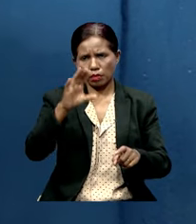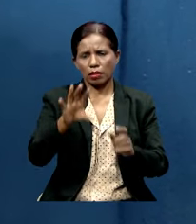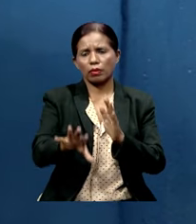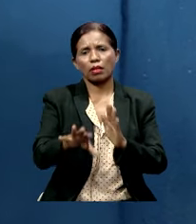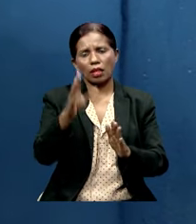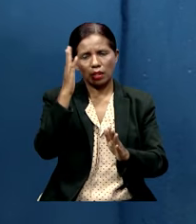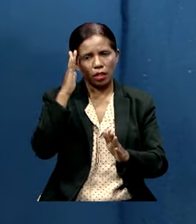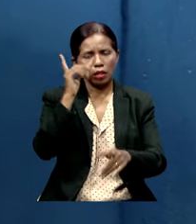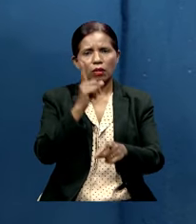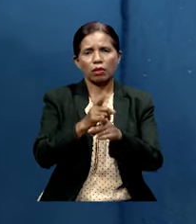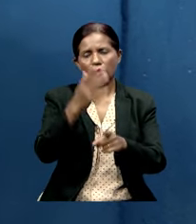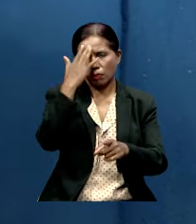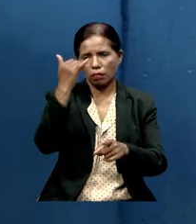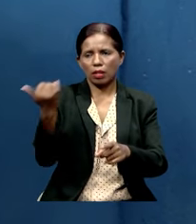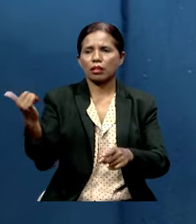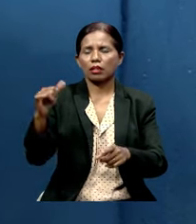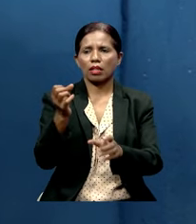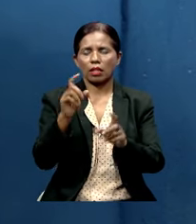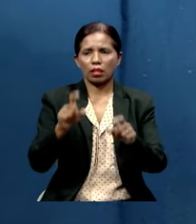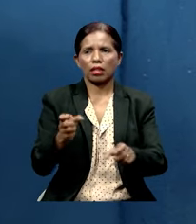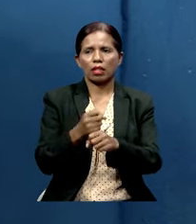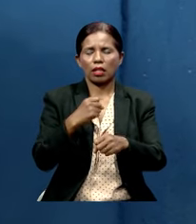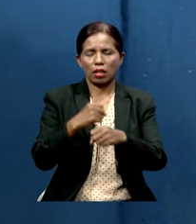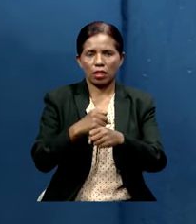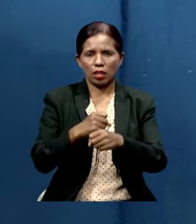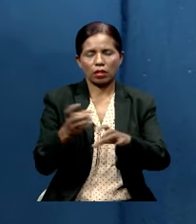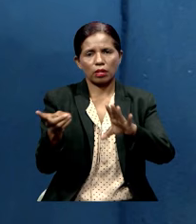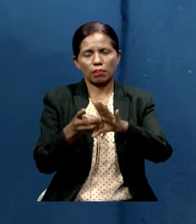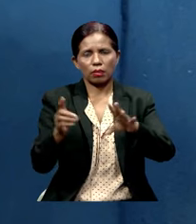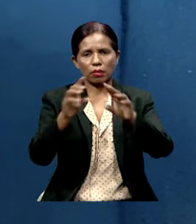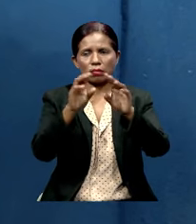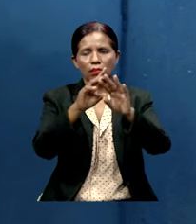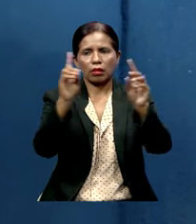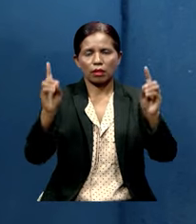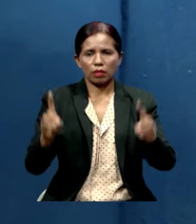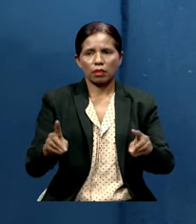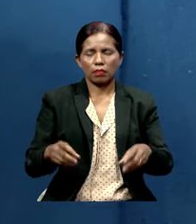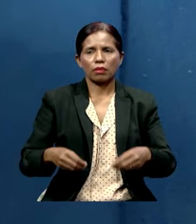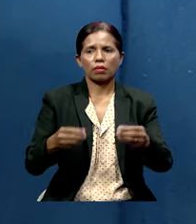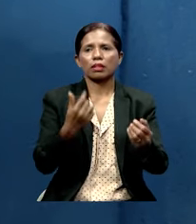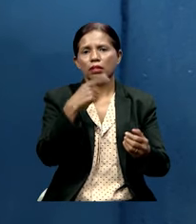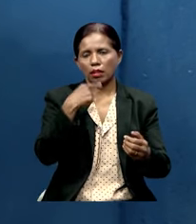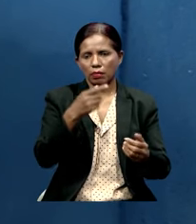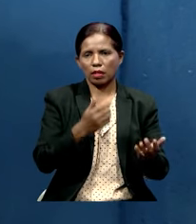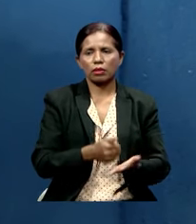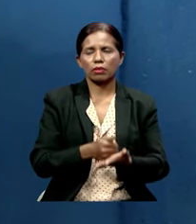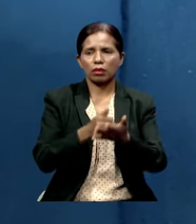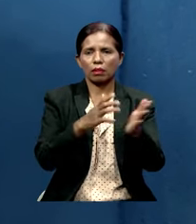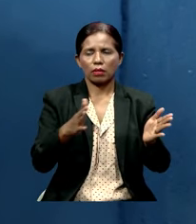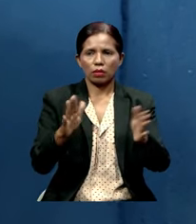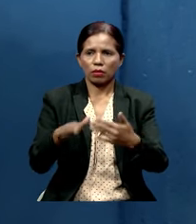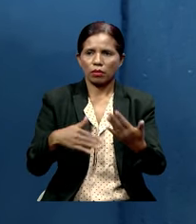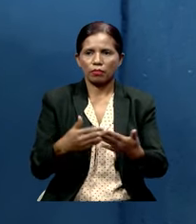lolos, tama sare mak sira tengke halo, sira tengke halo falsifikasan dokumentu. No se mak fasilita prosesu. E hirak ne